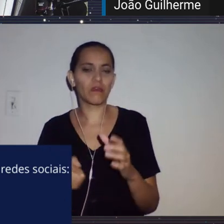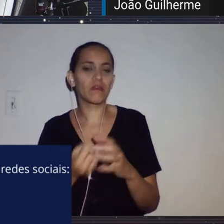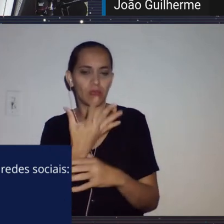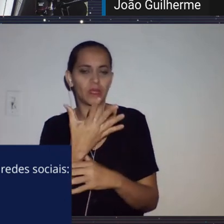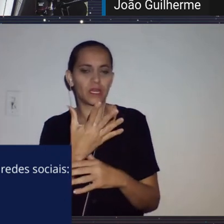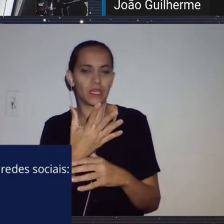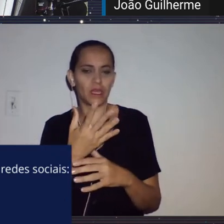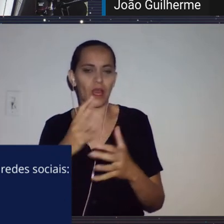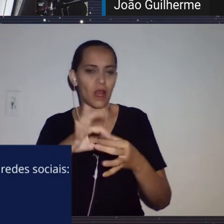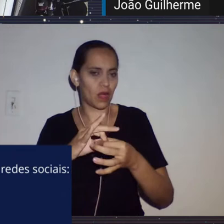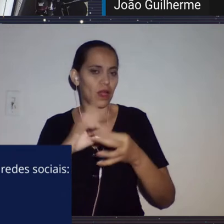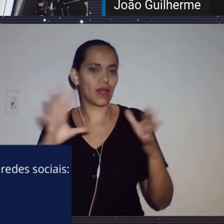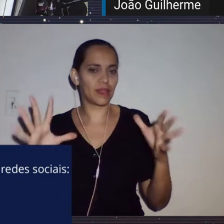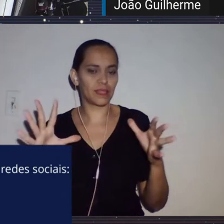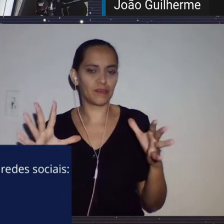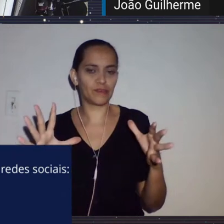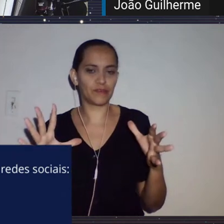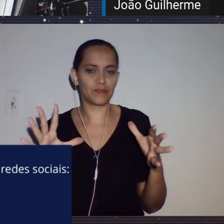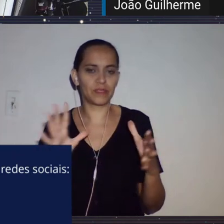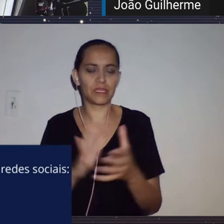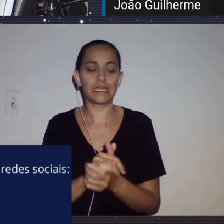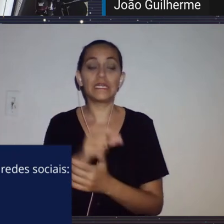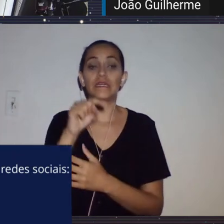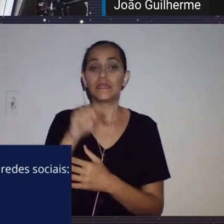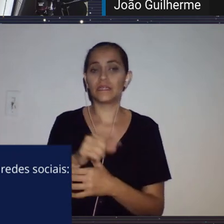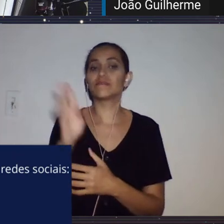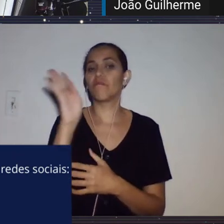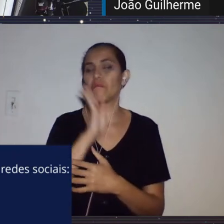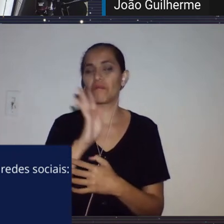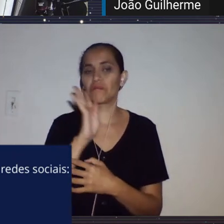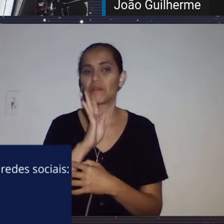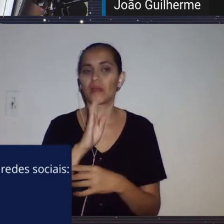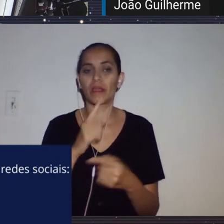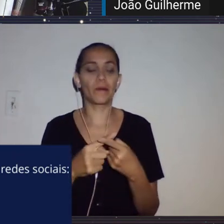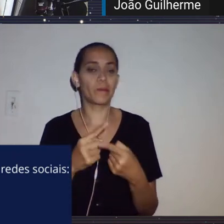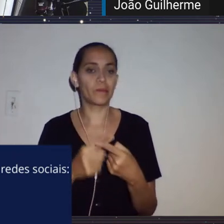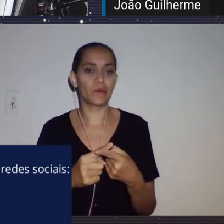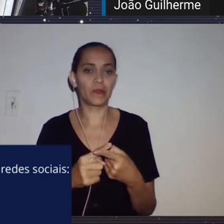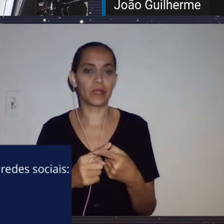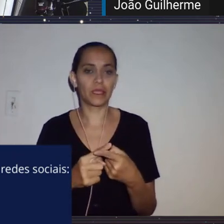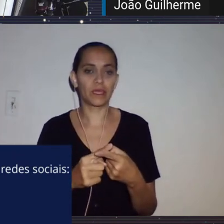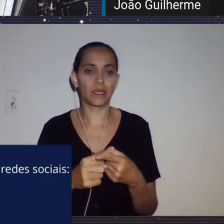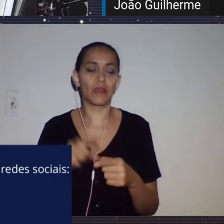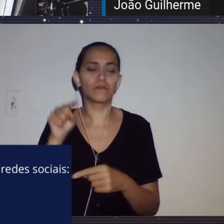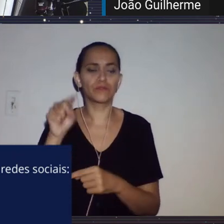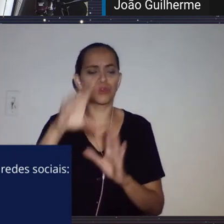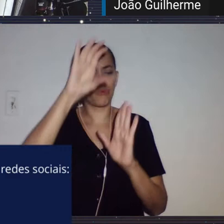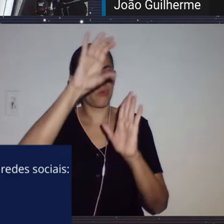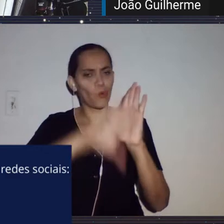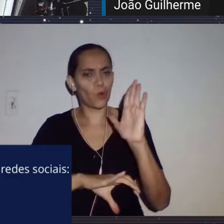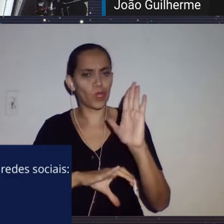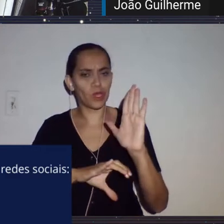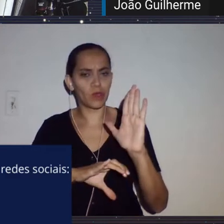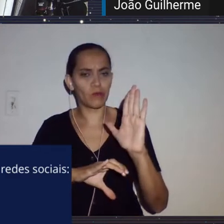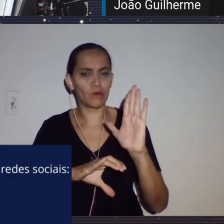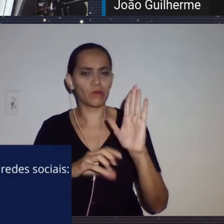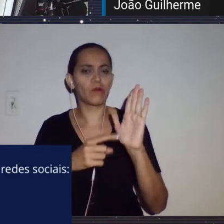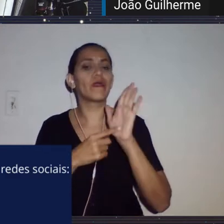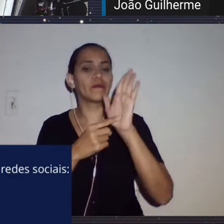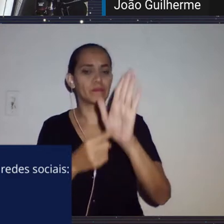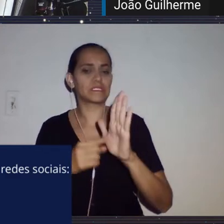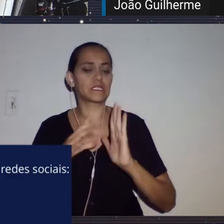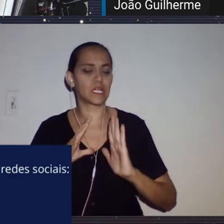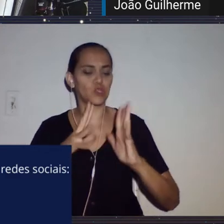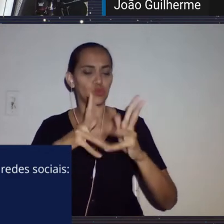Isso é muito legal porque o seu portfólio está todo lá, assim. Quando você trabalha num projeto